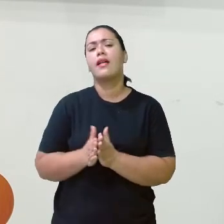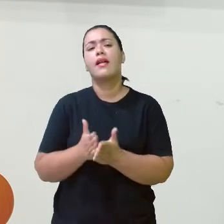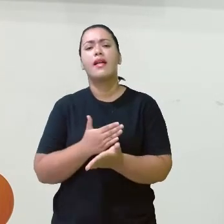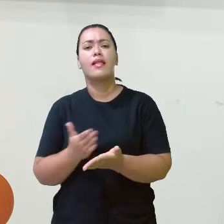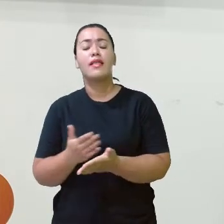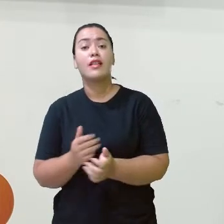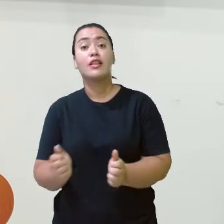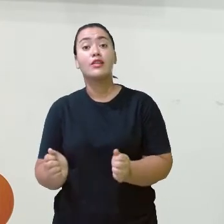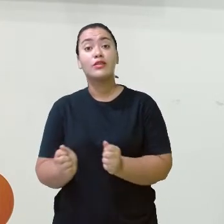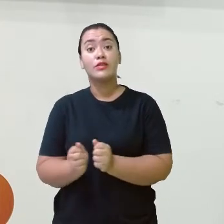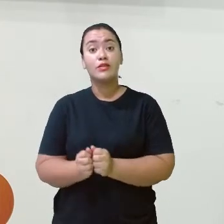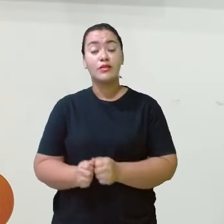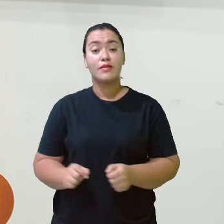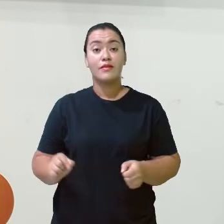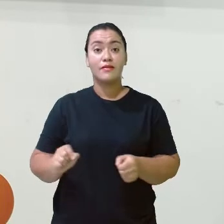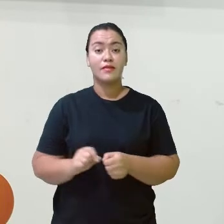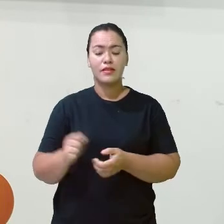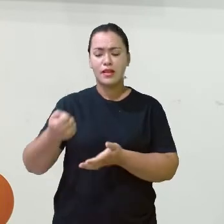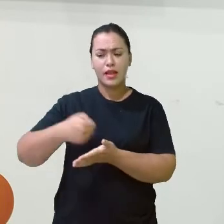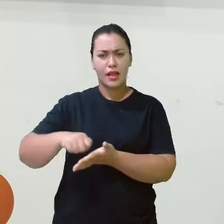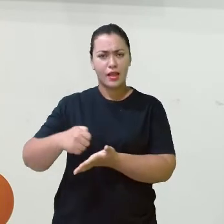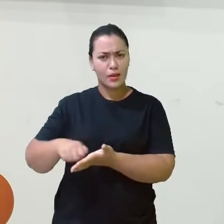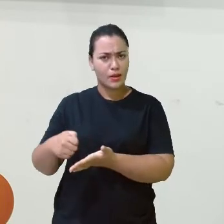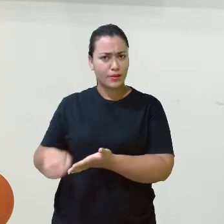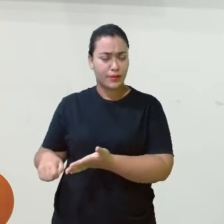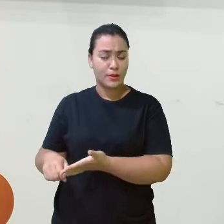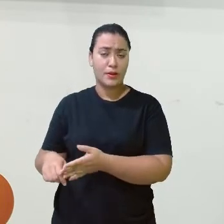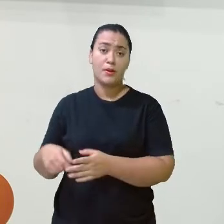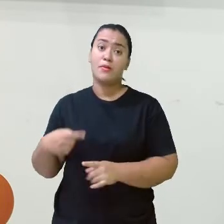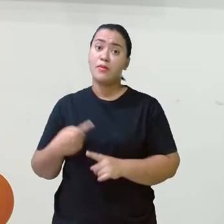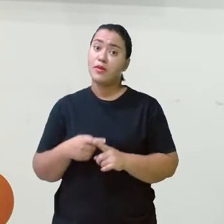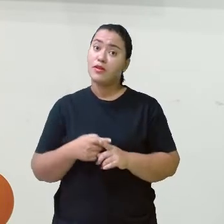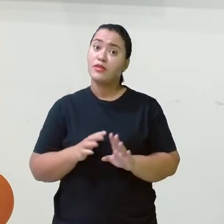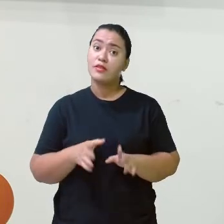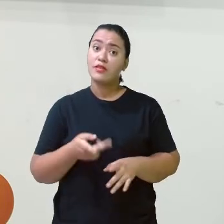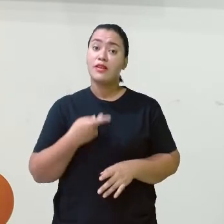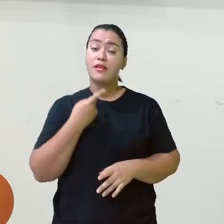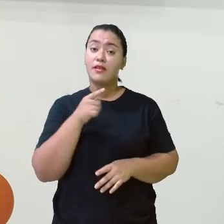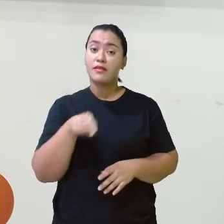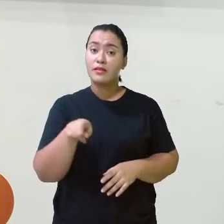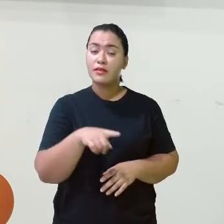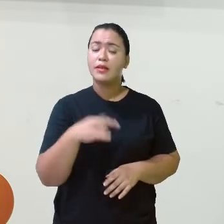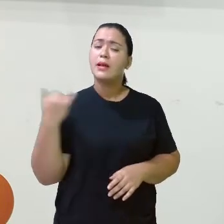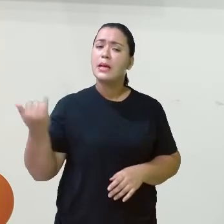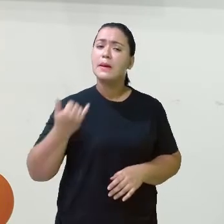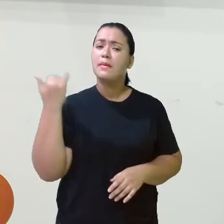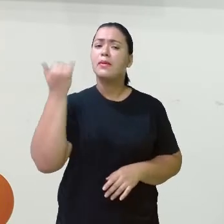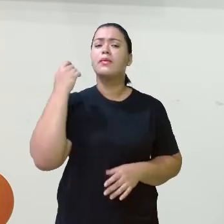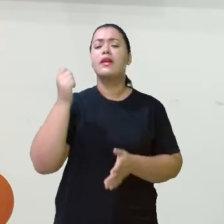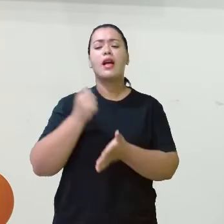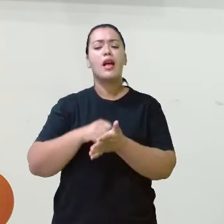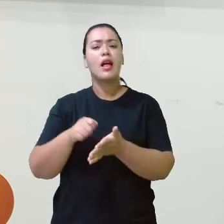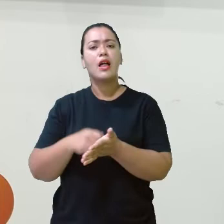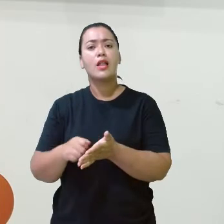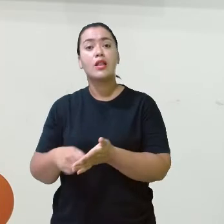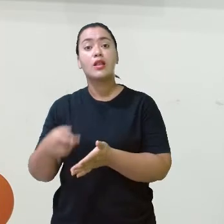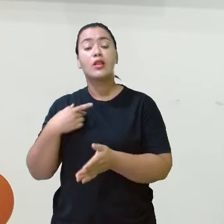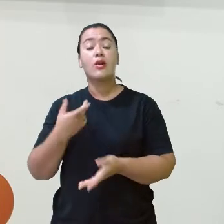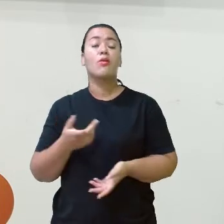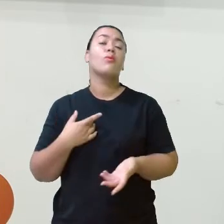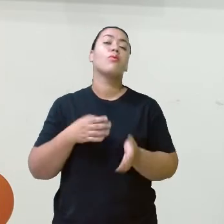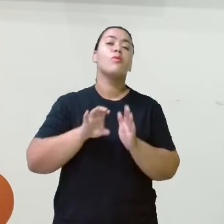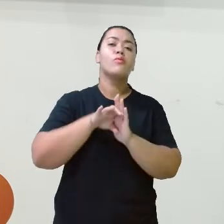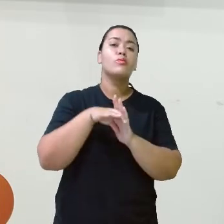para fazer aquelas anotações, porque eu já falei para vocês o quanto isso é importante. Anota os conceitos que a gente trabalha